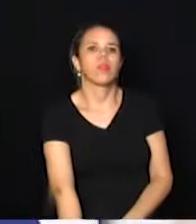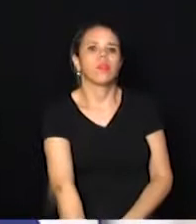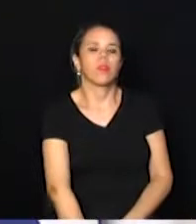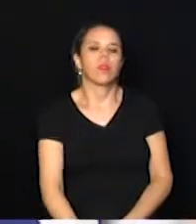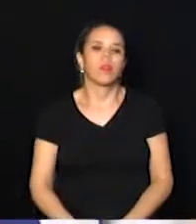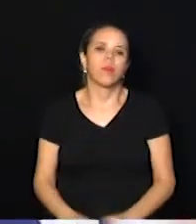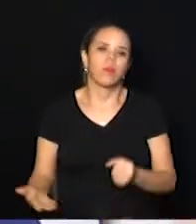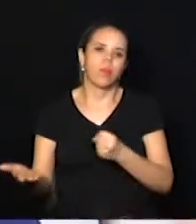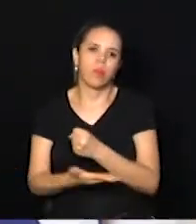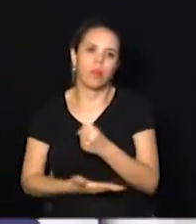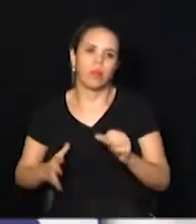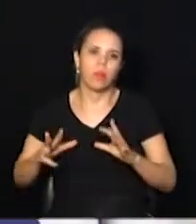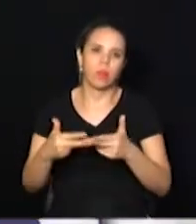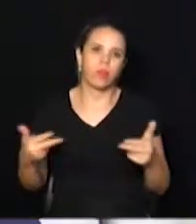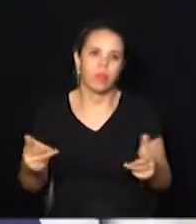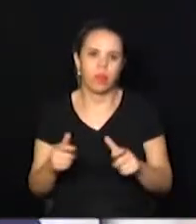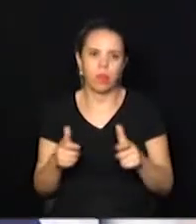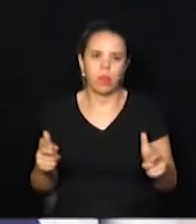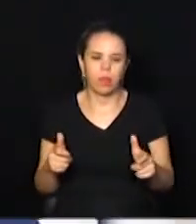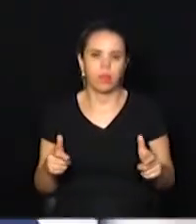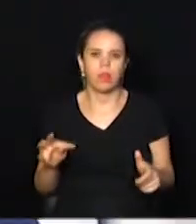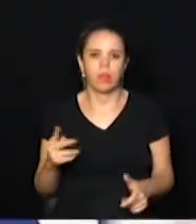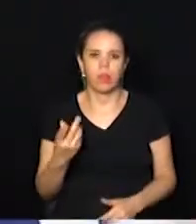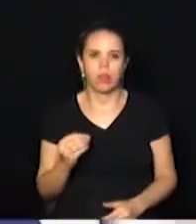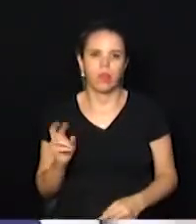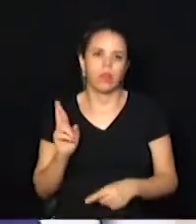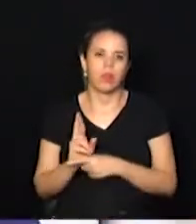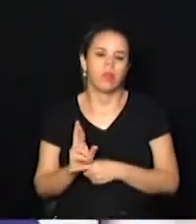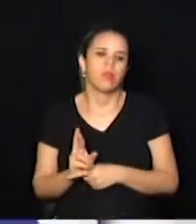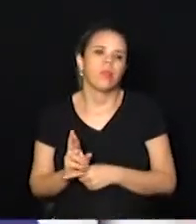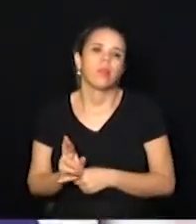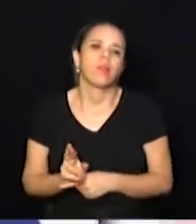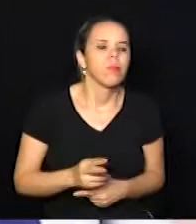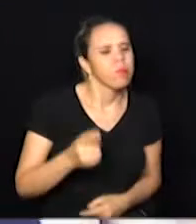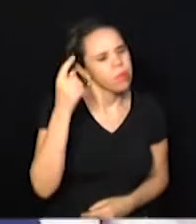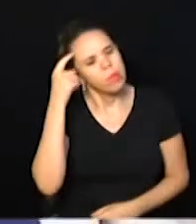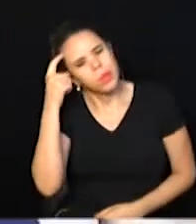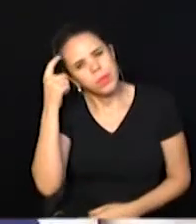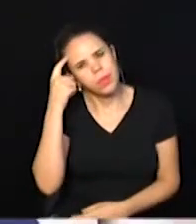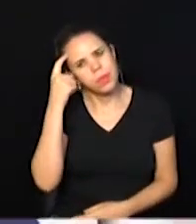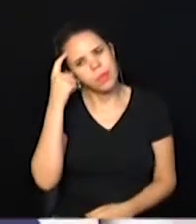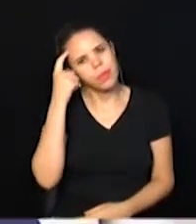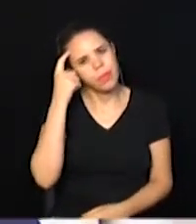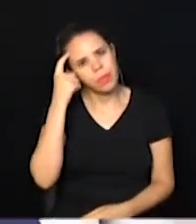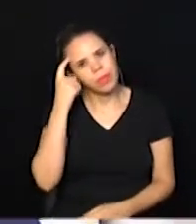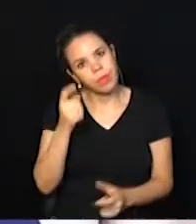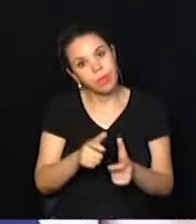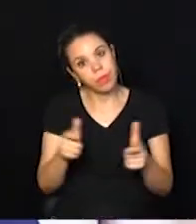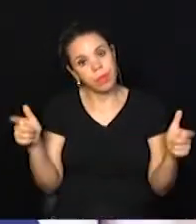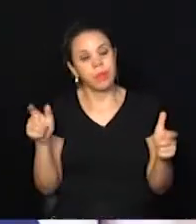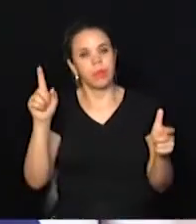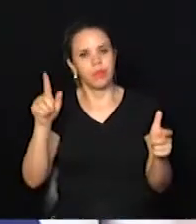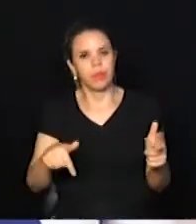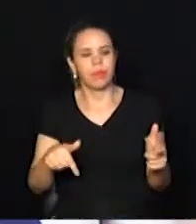parte de uma coisa muito mais ampla que o Toninho representou. Então, eu fiquei pensando, né, o quão grandioso é